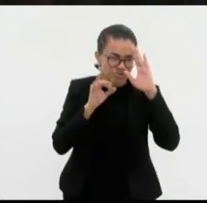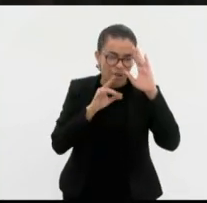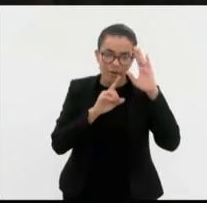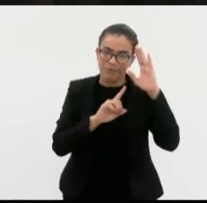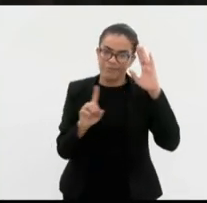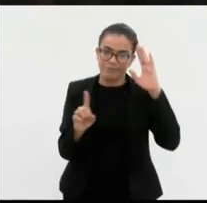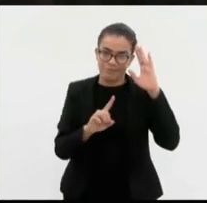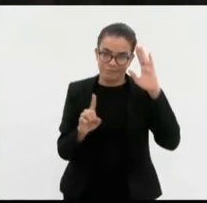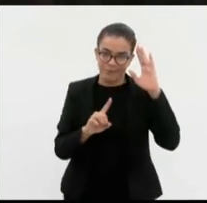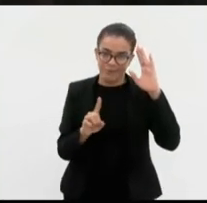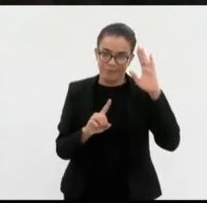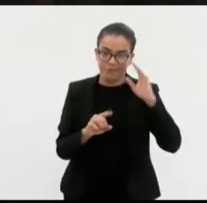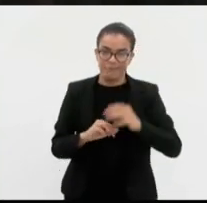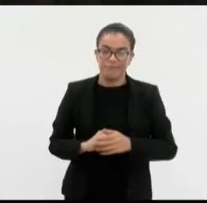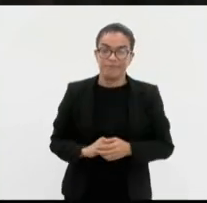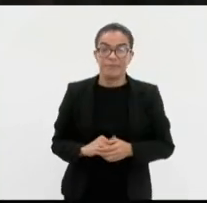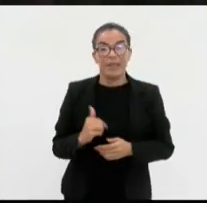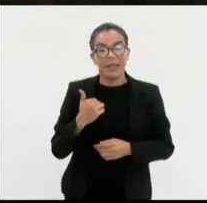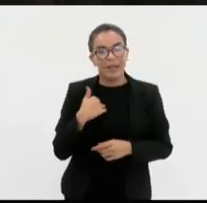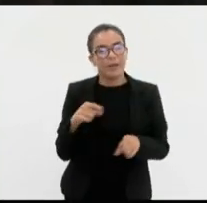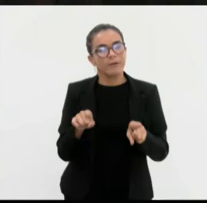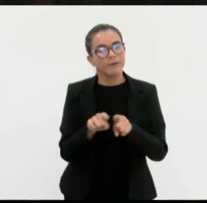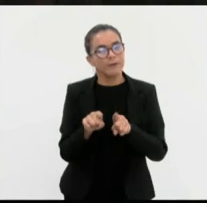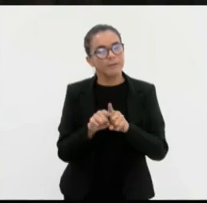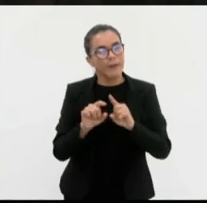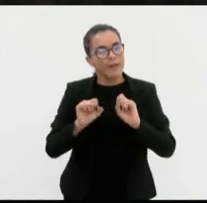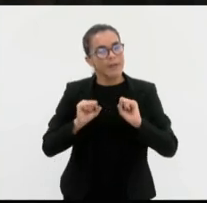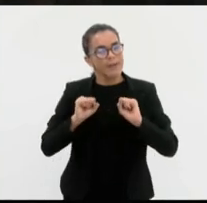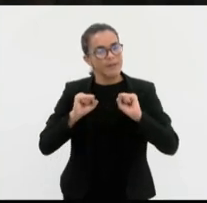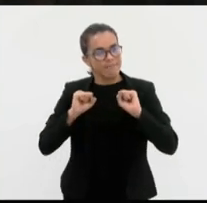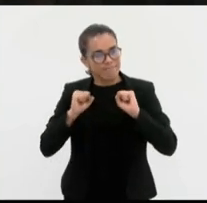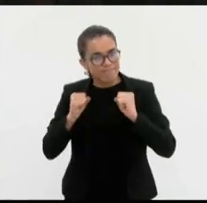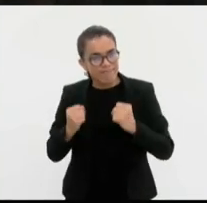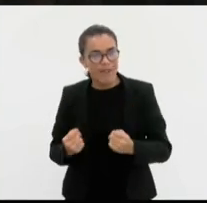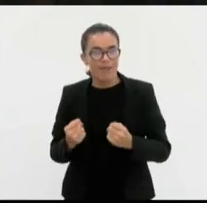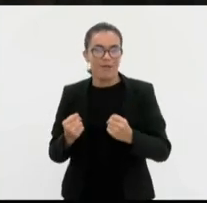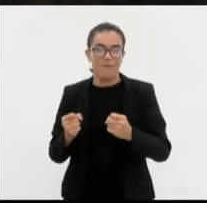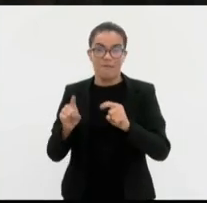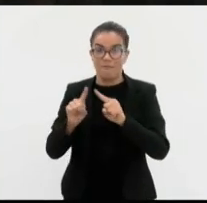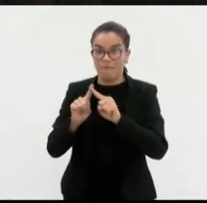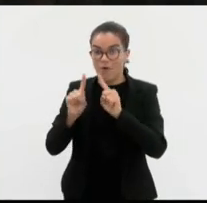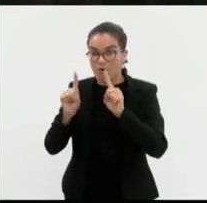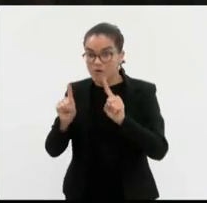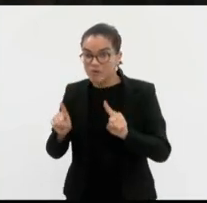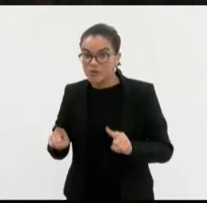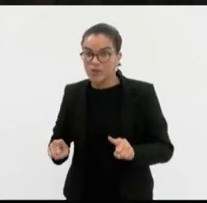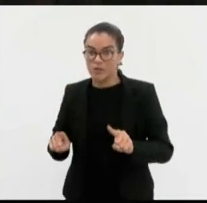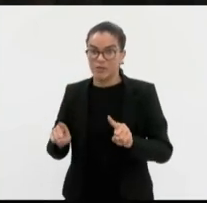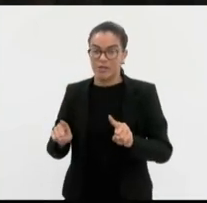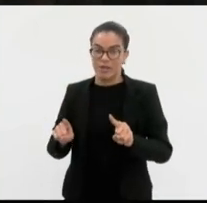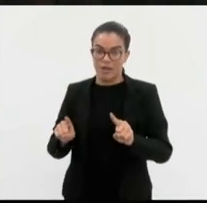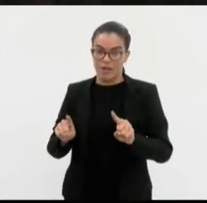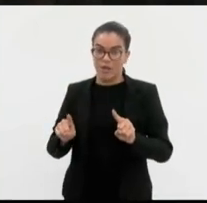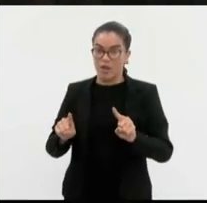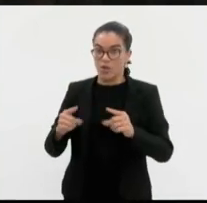só sou um defensor do funcionalismo público